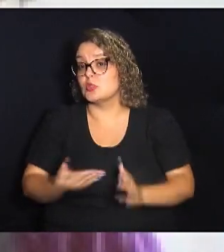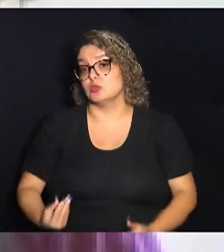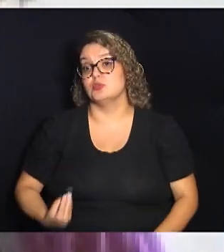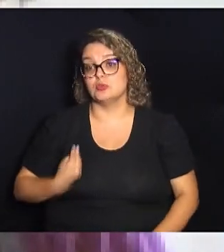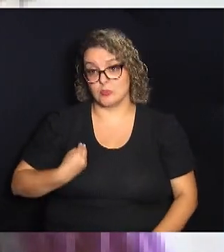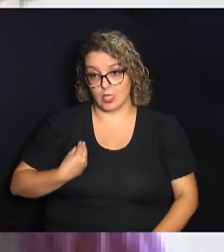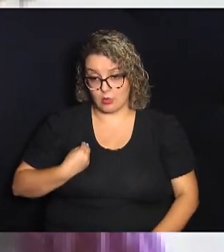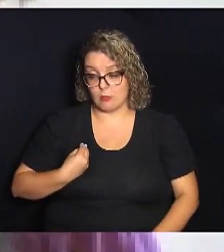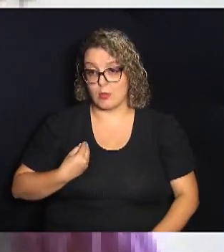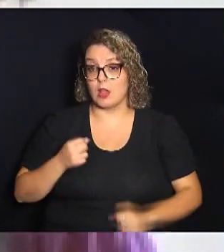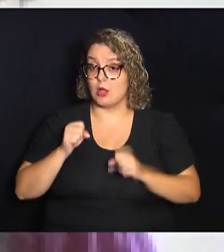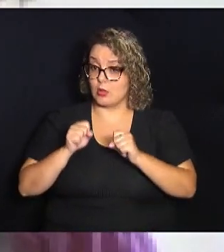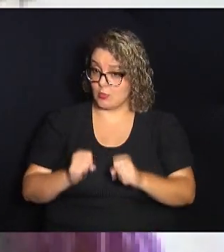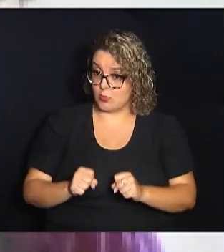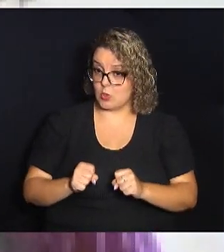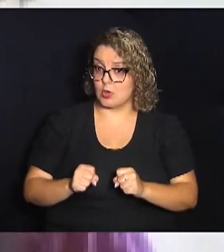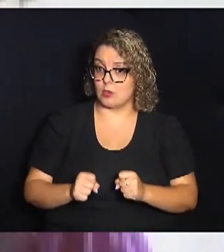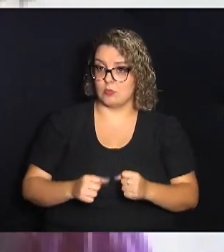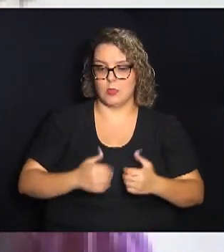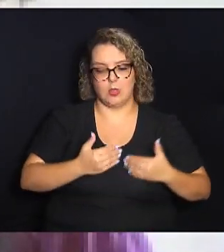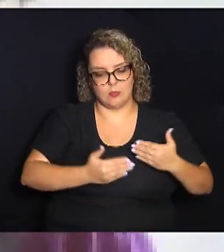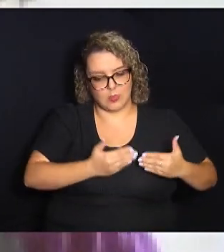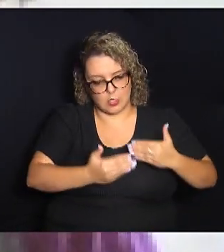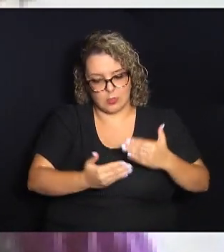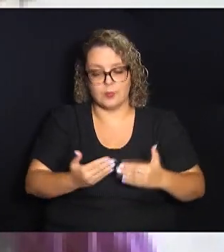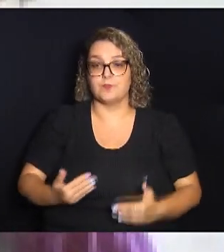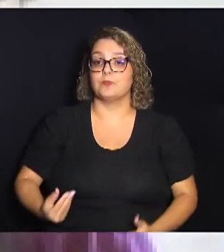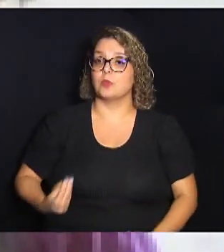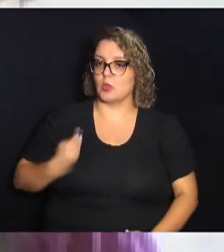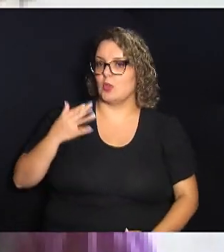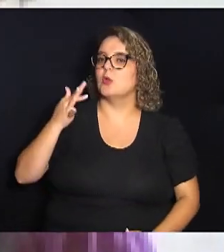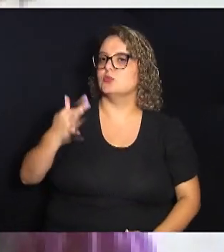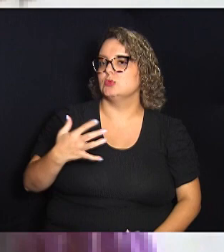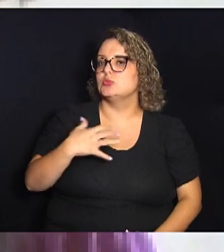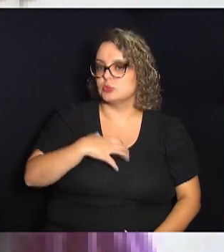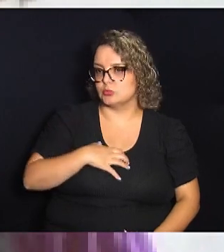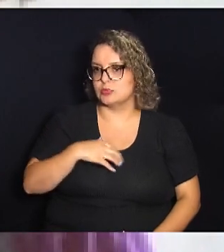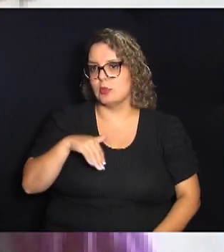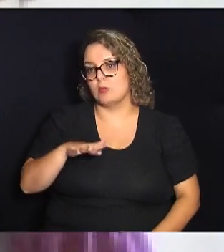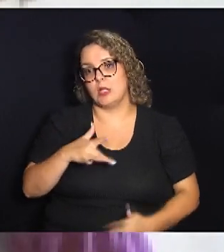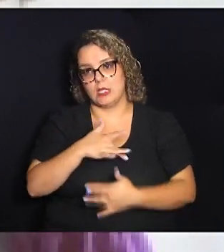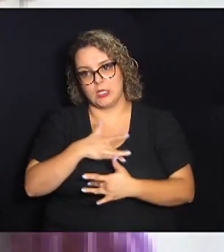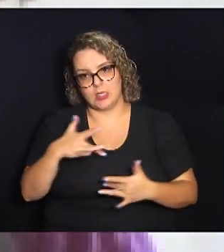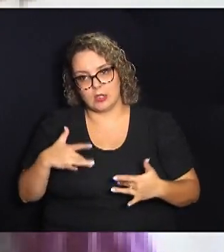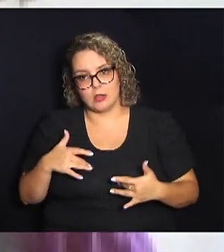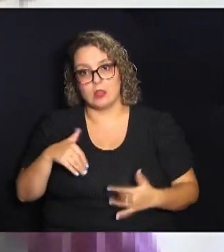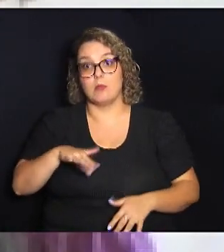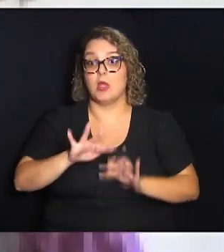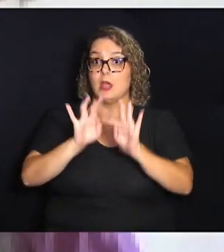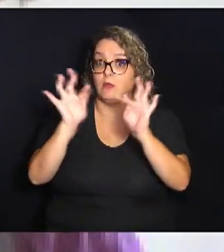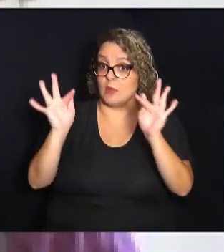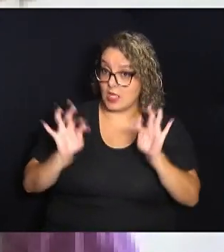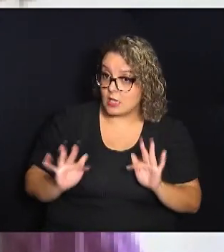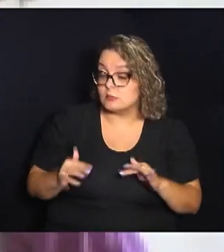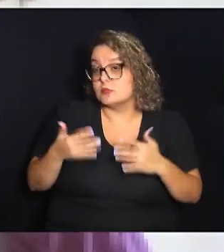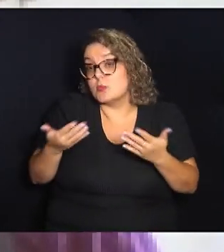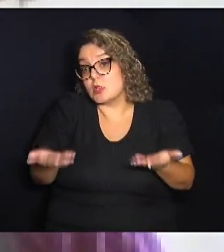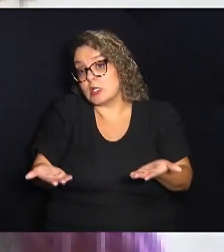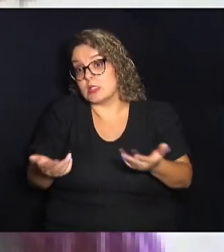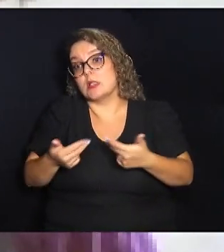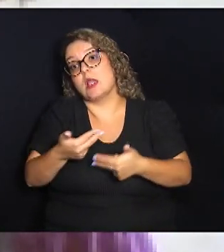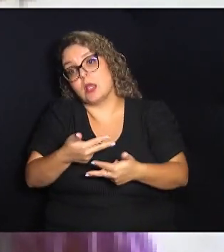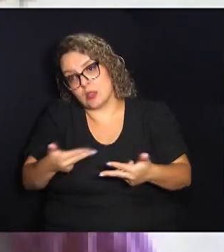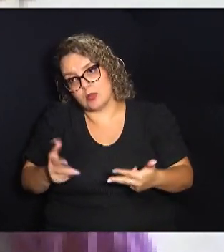para que ela possa dar consequência, né, na sua vida futura de uma forma muito mais saudável, muito mais feliz, apesar das coisas que